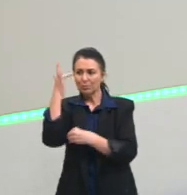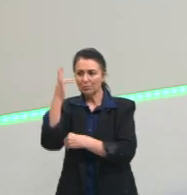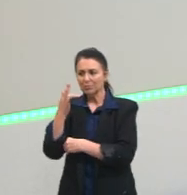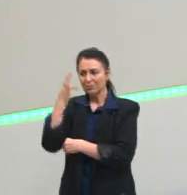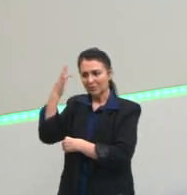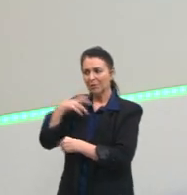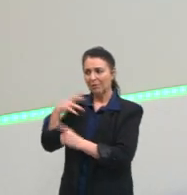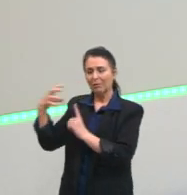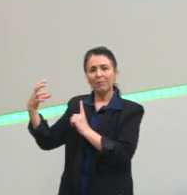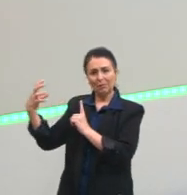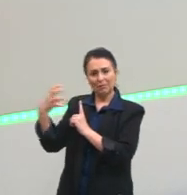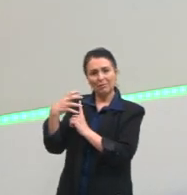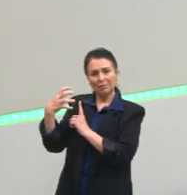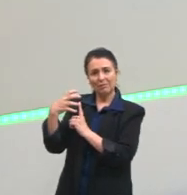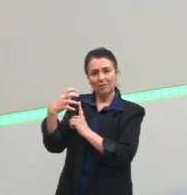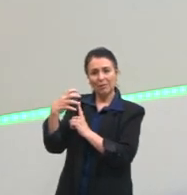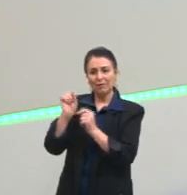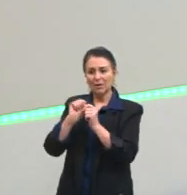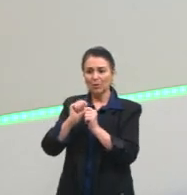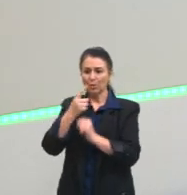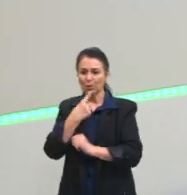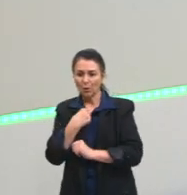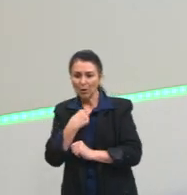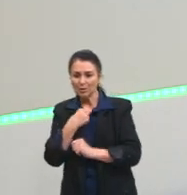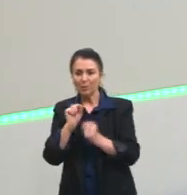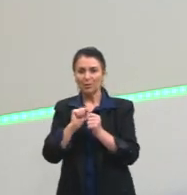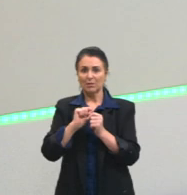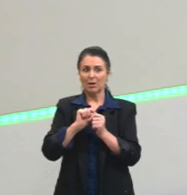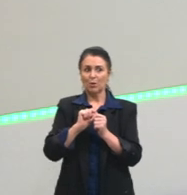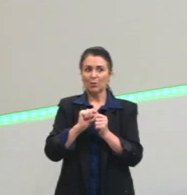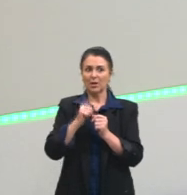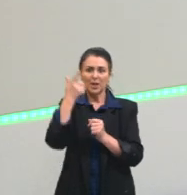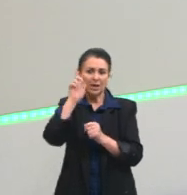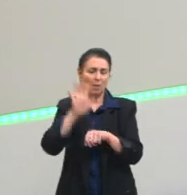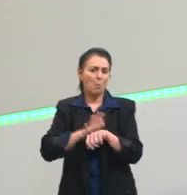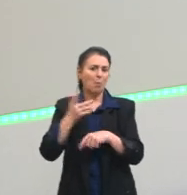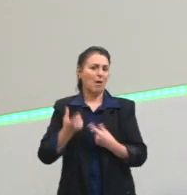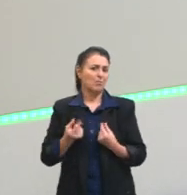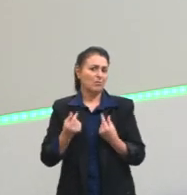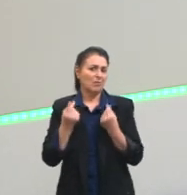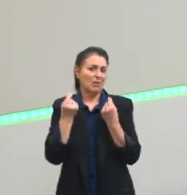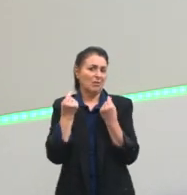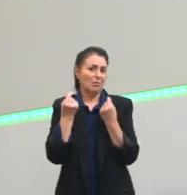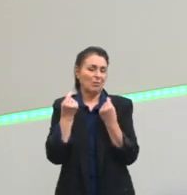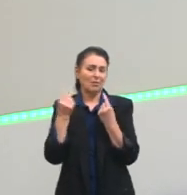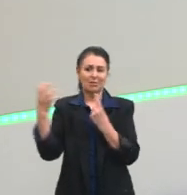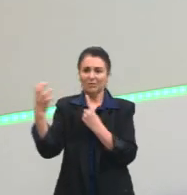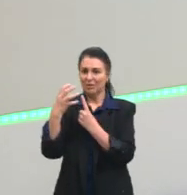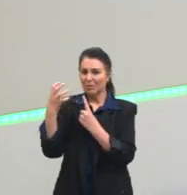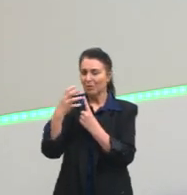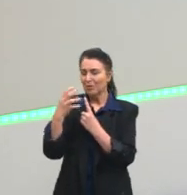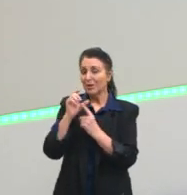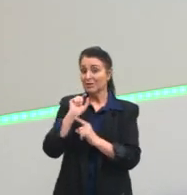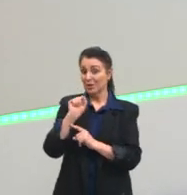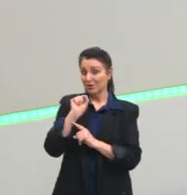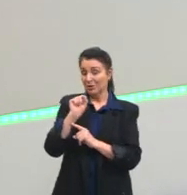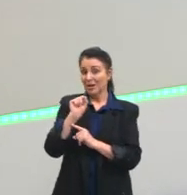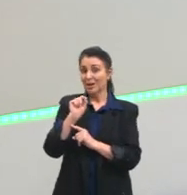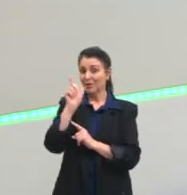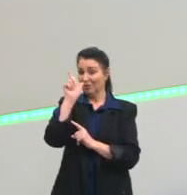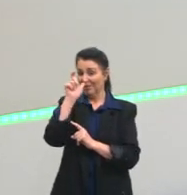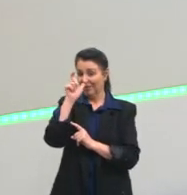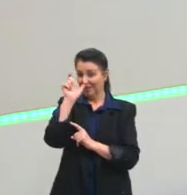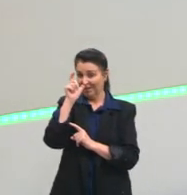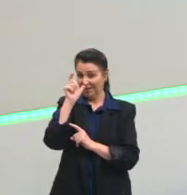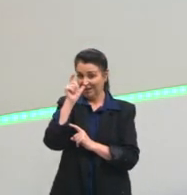influenciados né Fazer o que gosta fazer o que dá dinheiro isso uma influência do de carta do racionalismo cartesiano certo